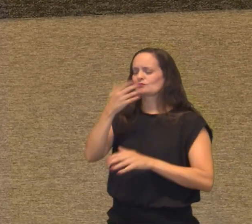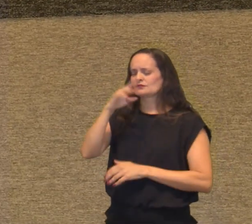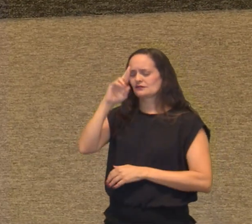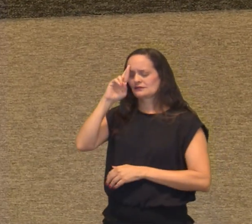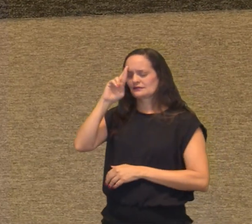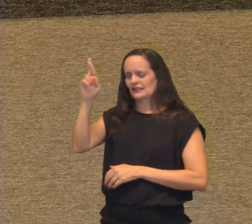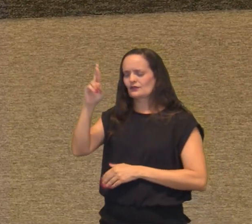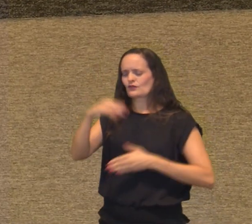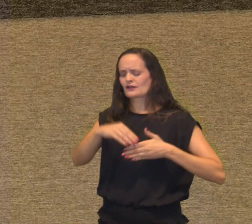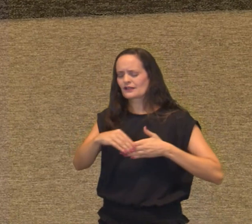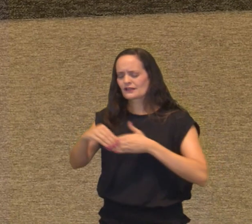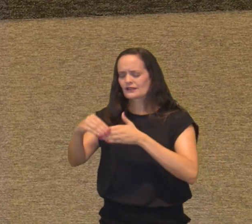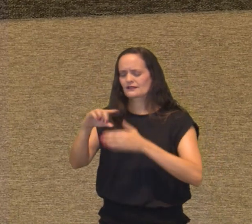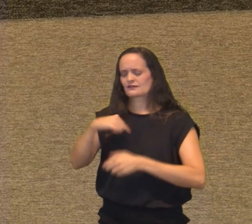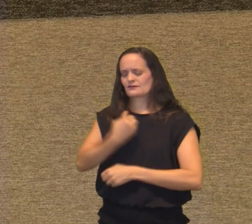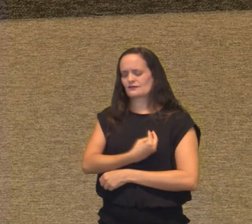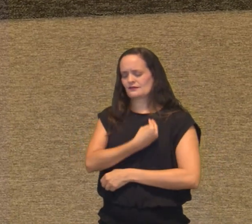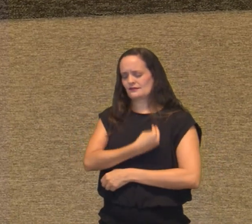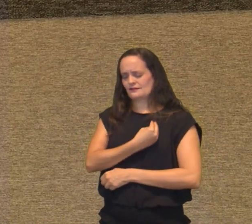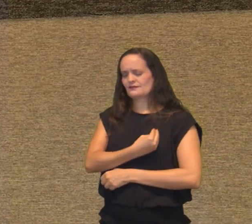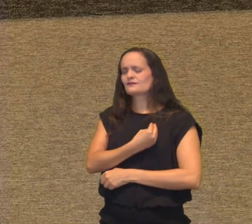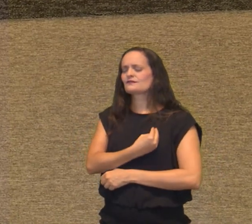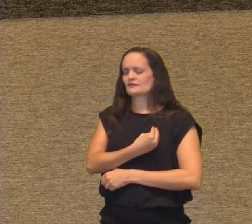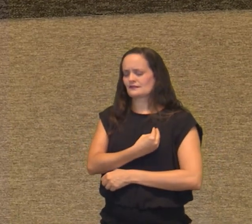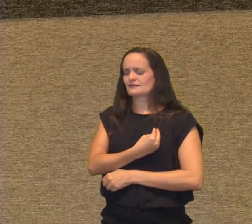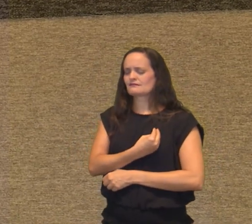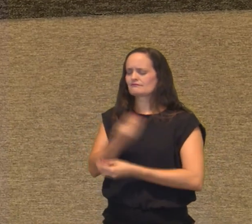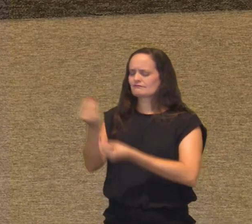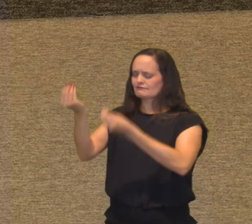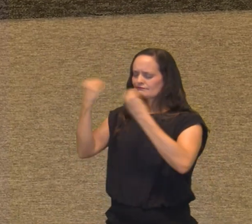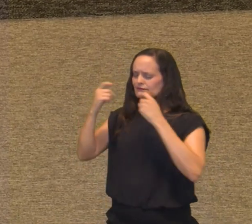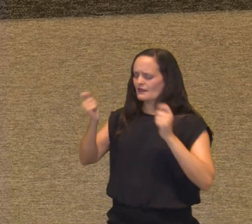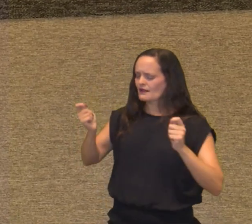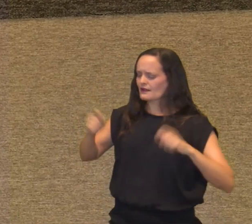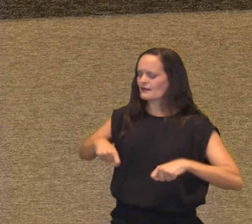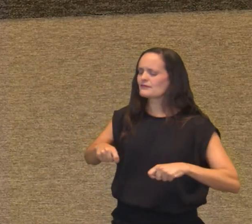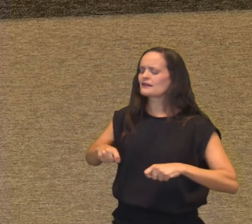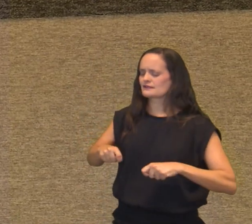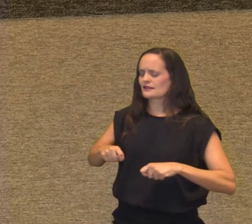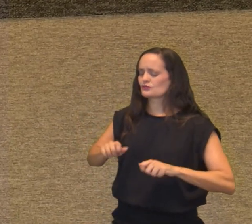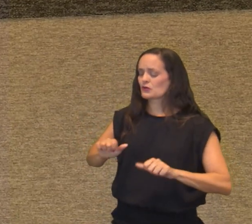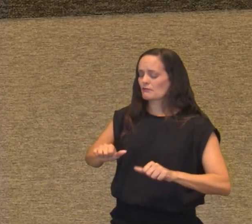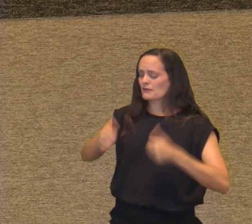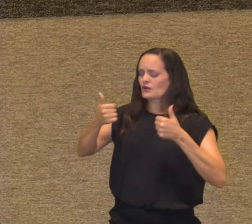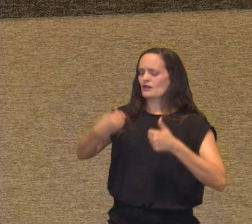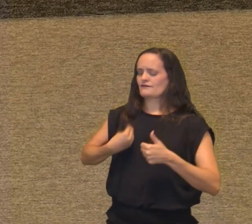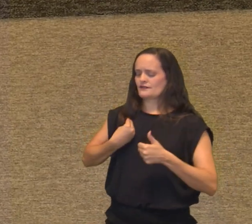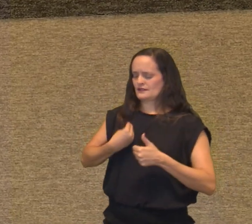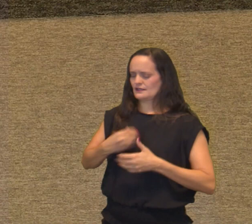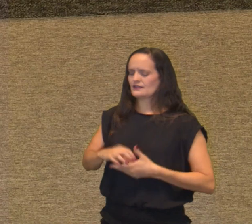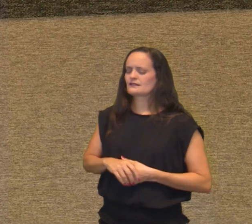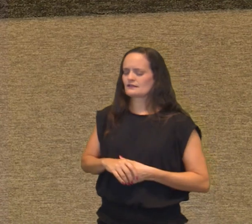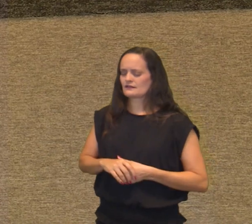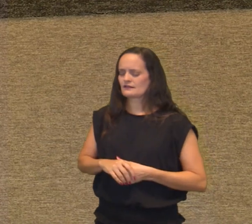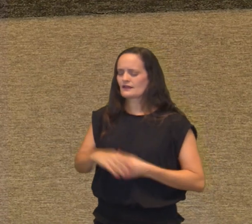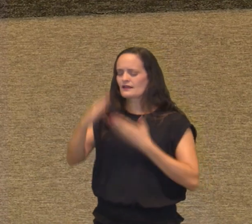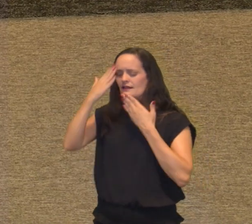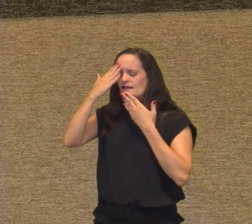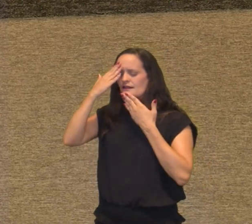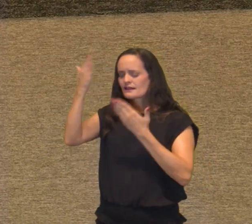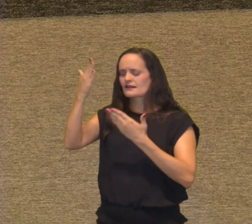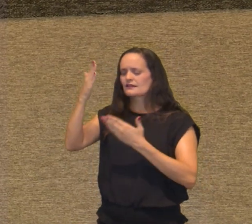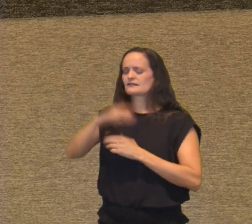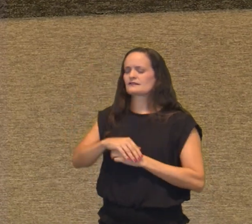Senhor. Dirige, Senhor, os nossos passos. Capacita-nos para sermos melhores filhos Teus. Te